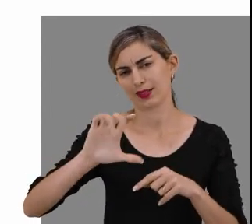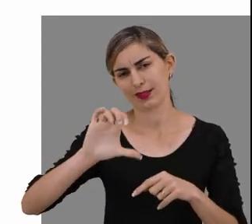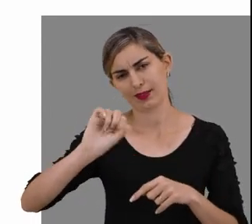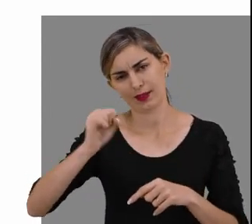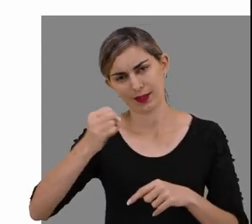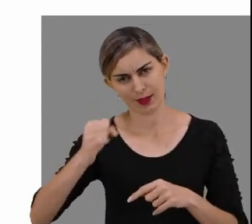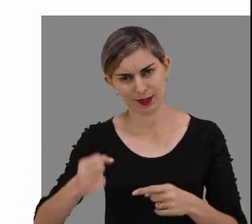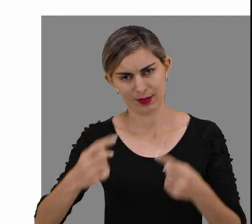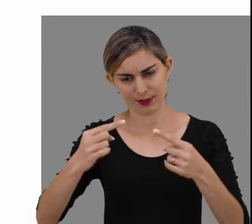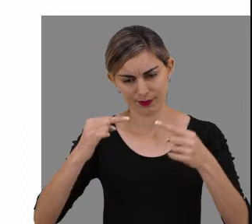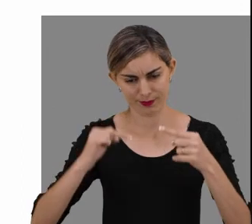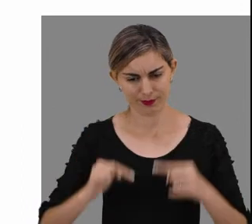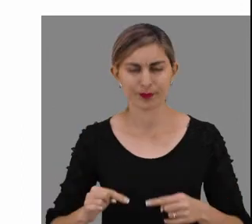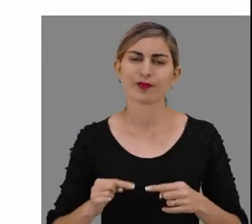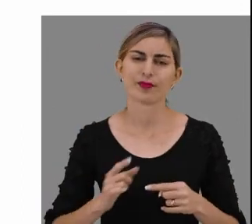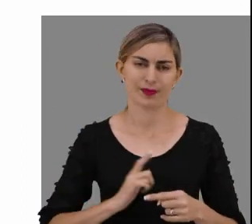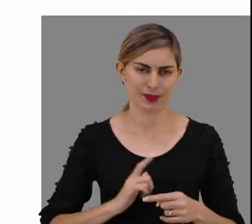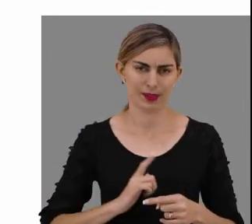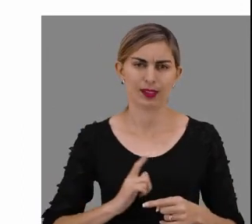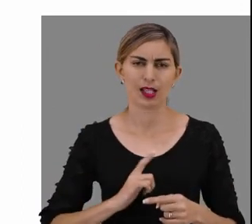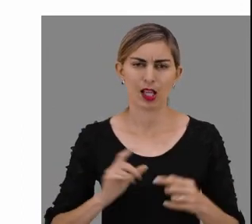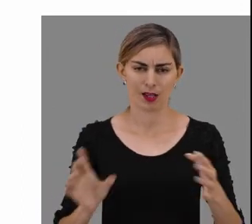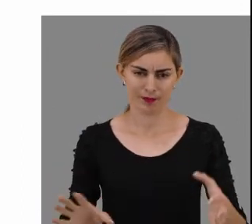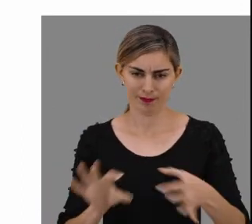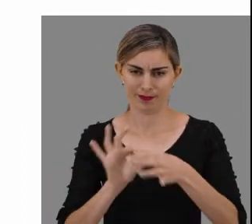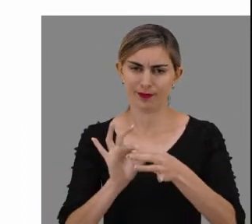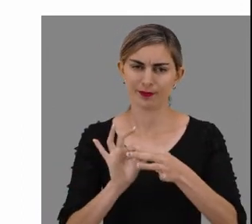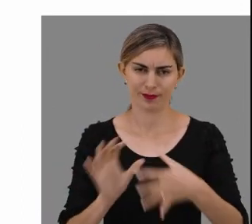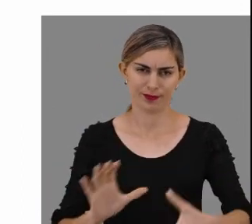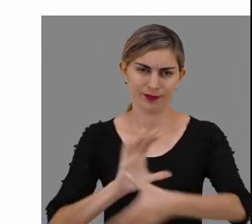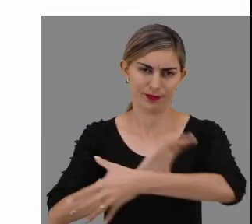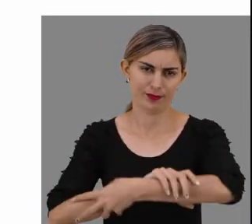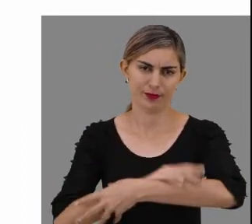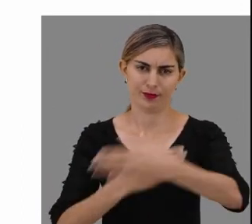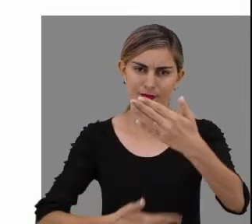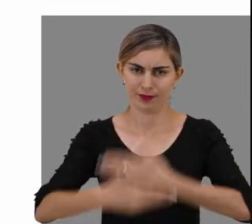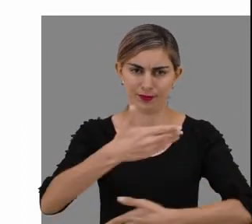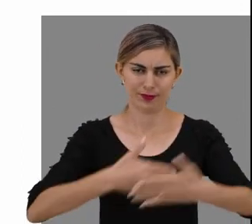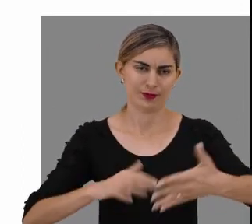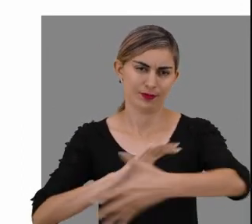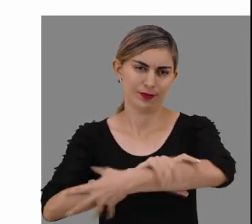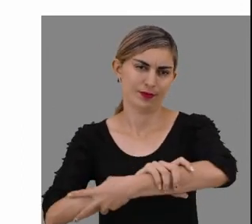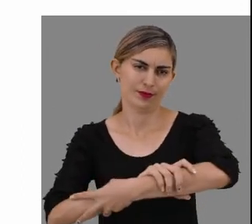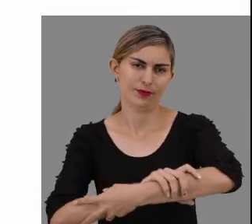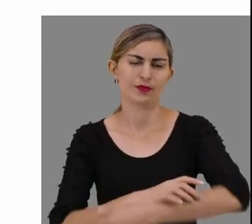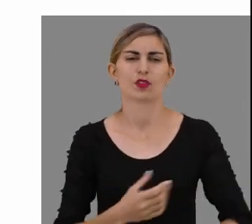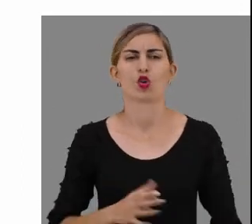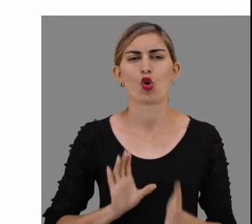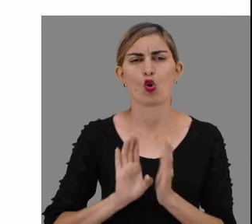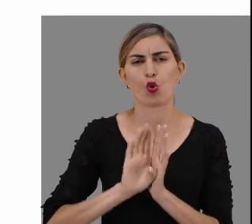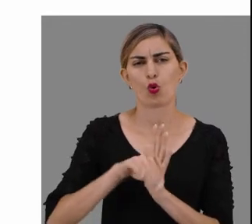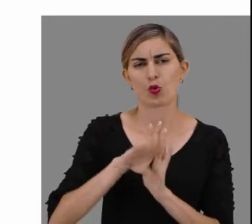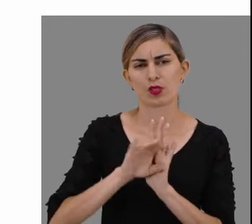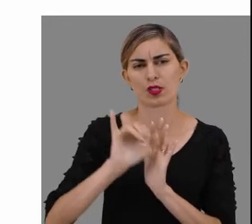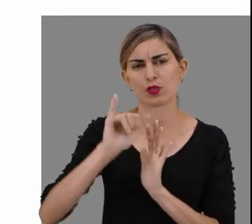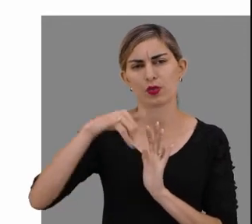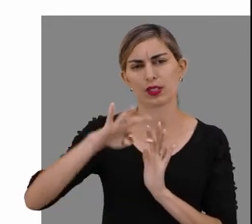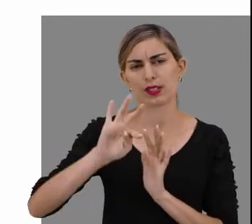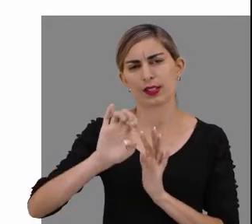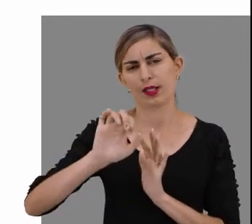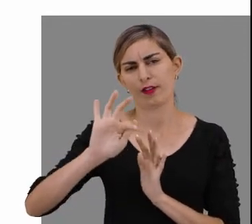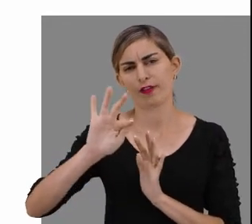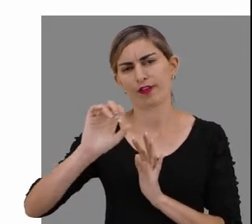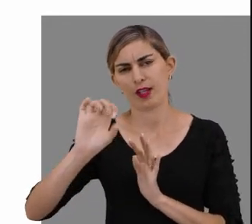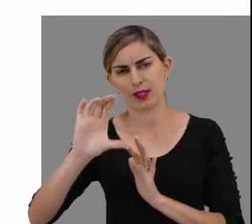classe, simbolizando que as classes vão ter uma associação, um relacionamento entre elas. O conceito de